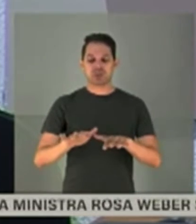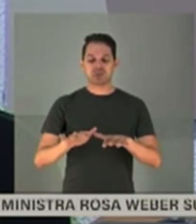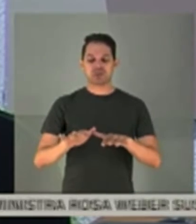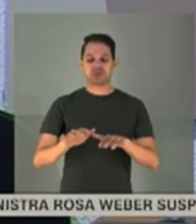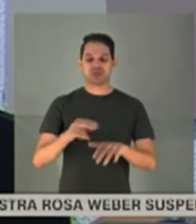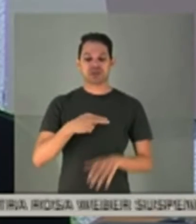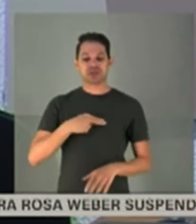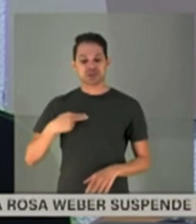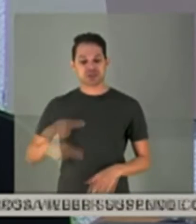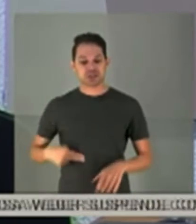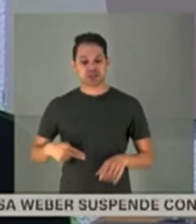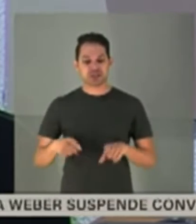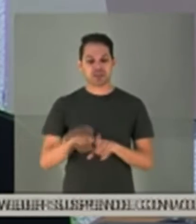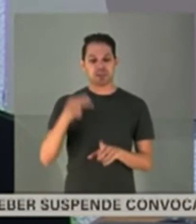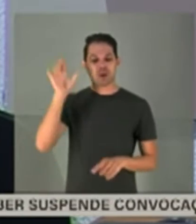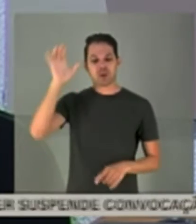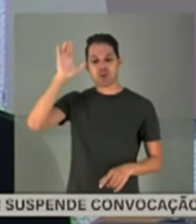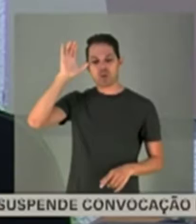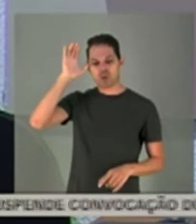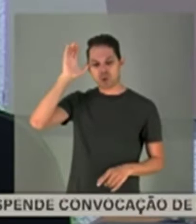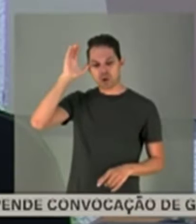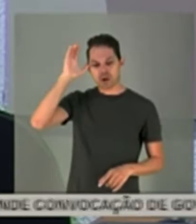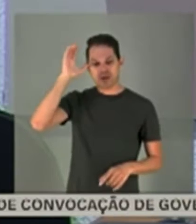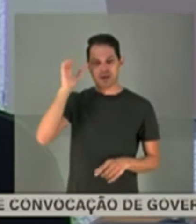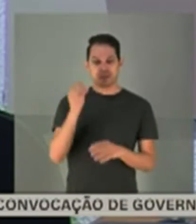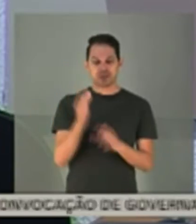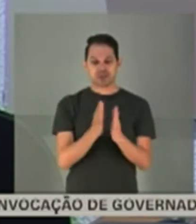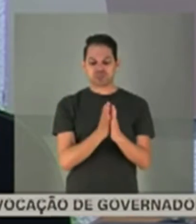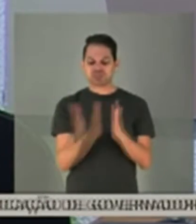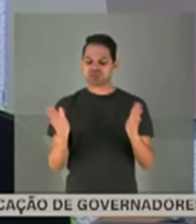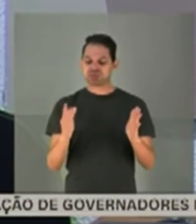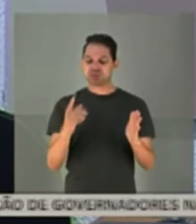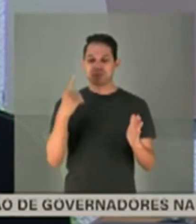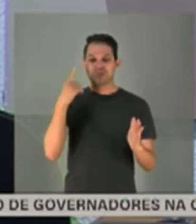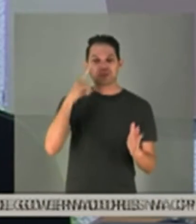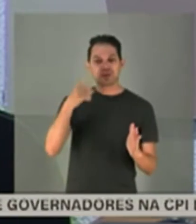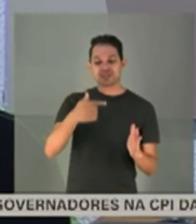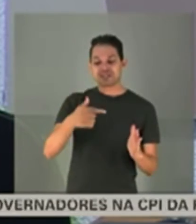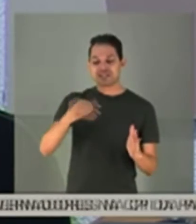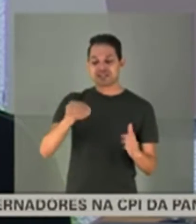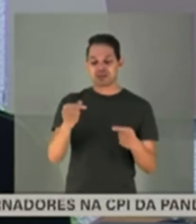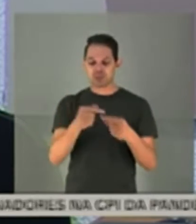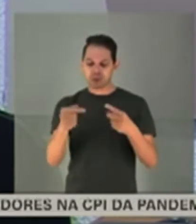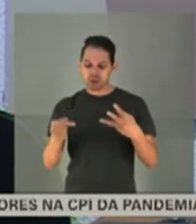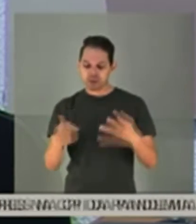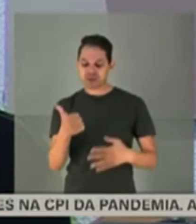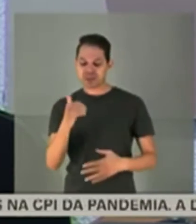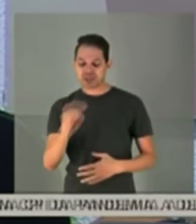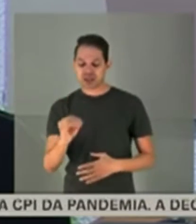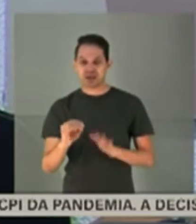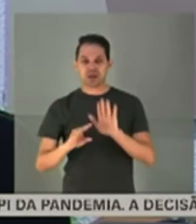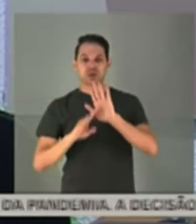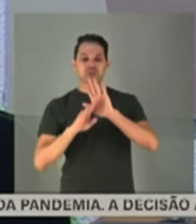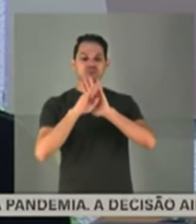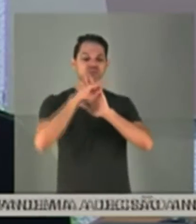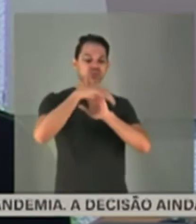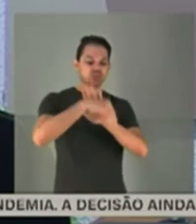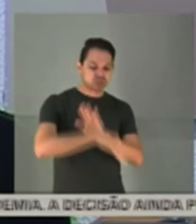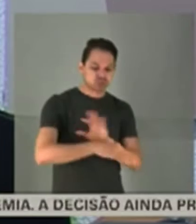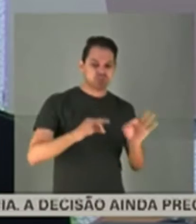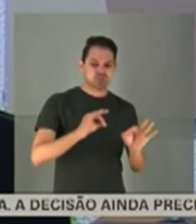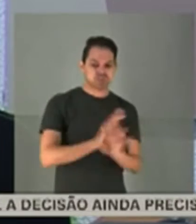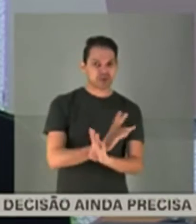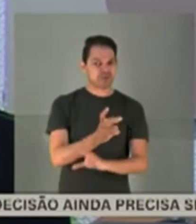O surto da Coreia, que em 70 dias, portanto 10 semanas, subiu e desceu. O da China subiu sem